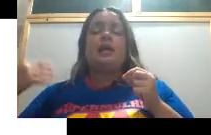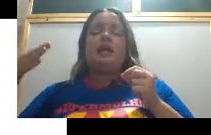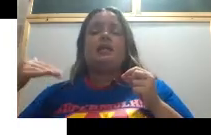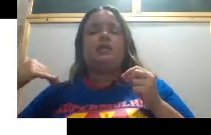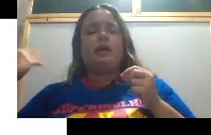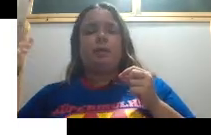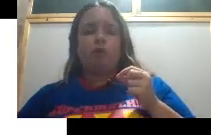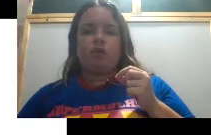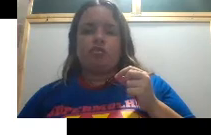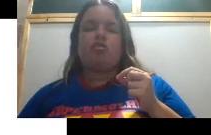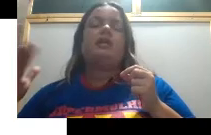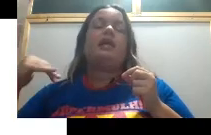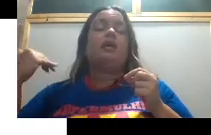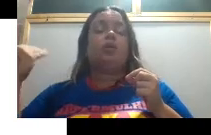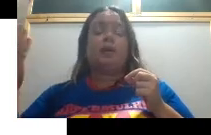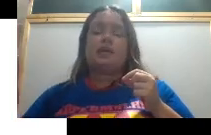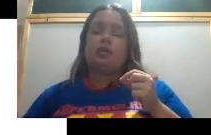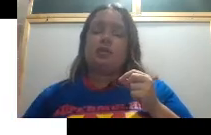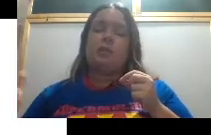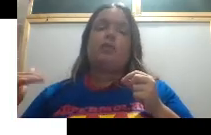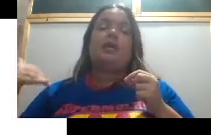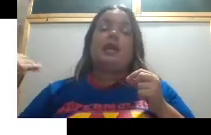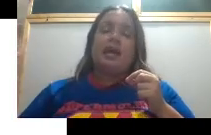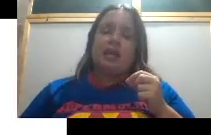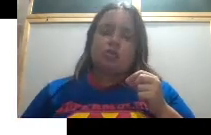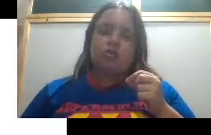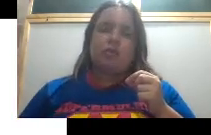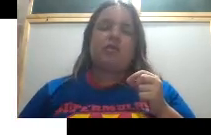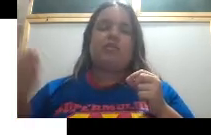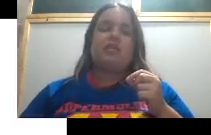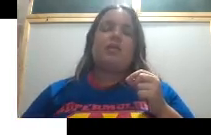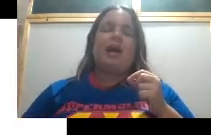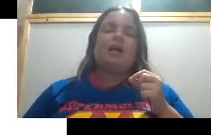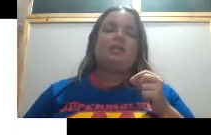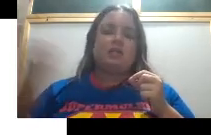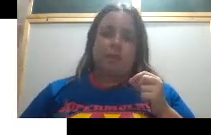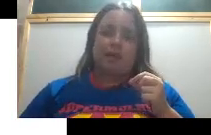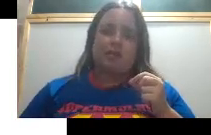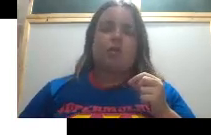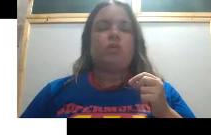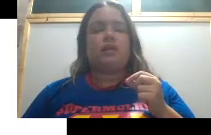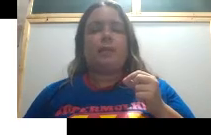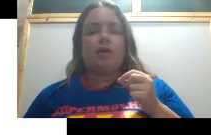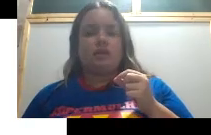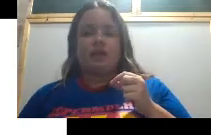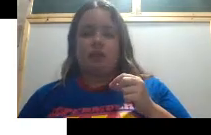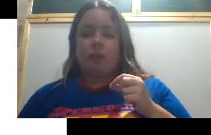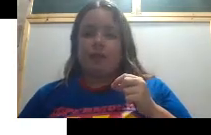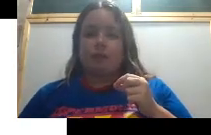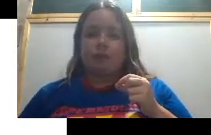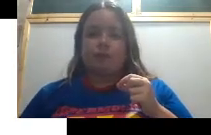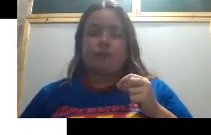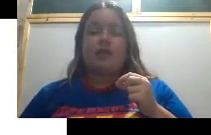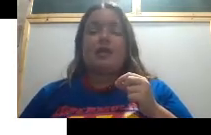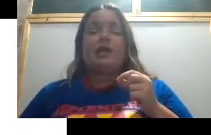idade então depois com passar do tempo ele assumiu nós fizeram a antecipação da maioridade